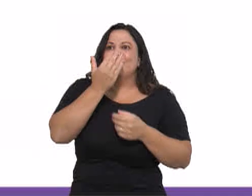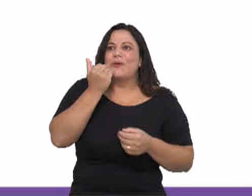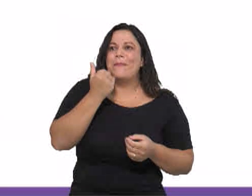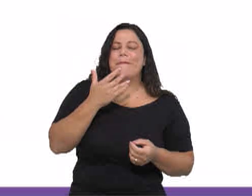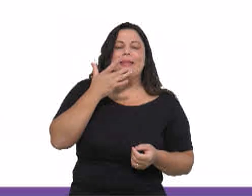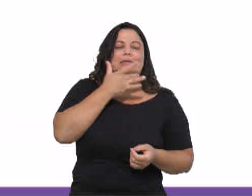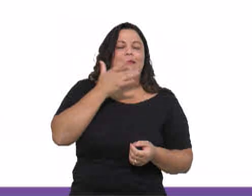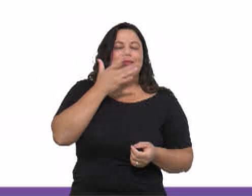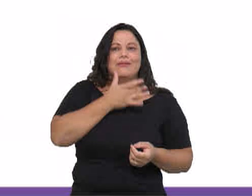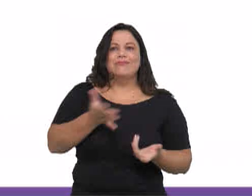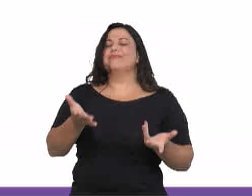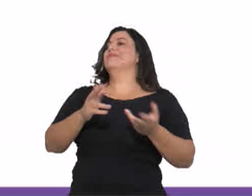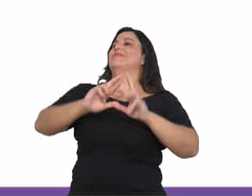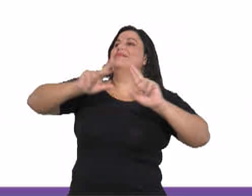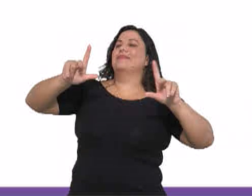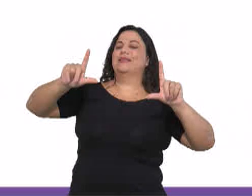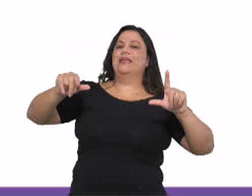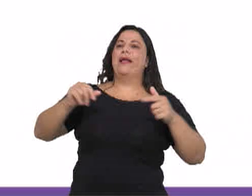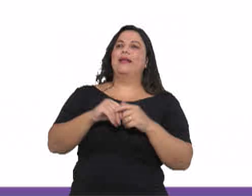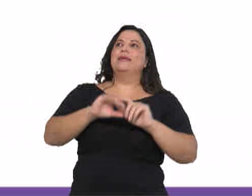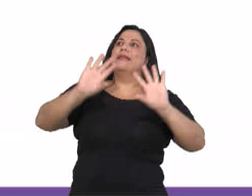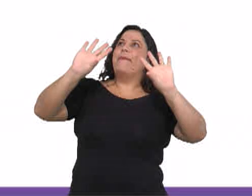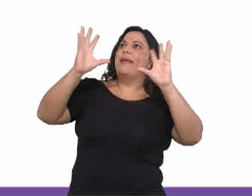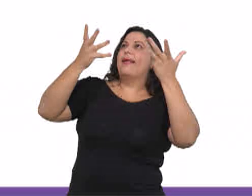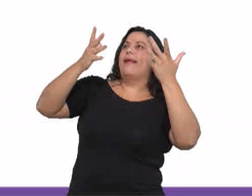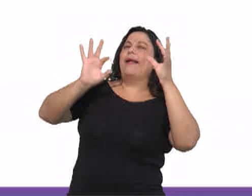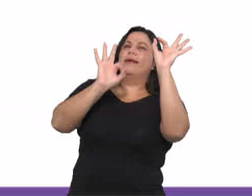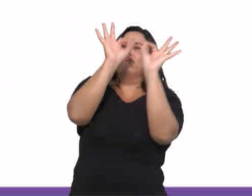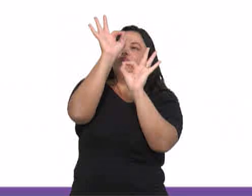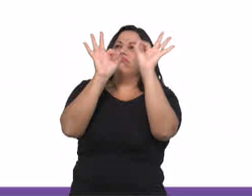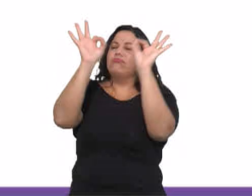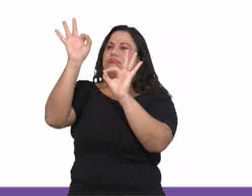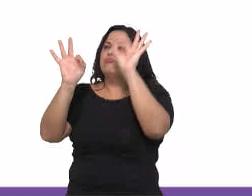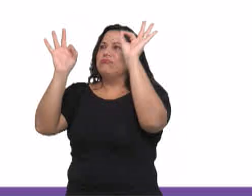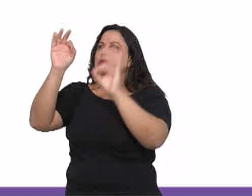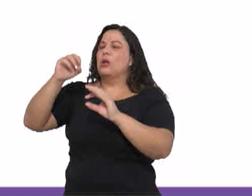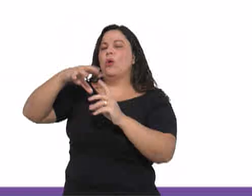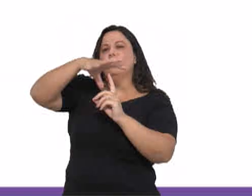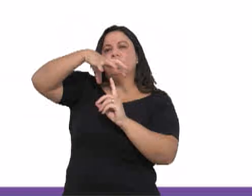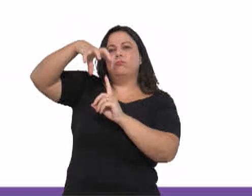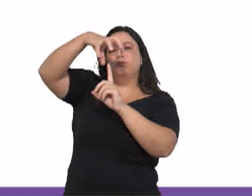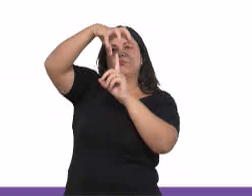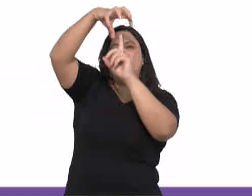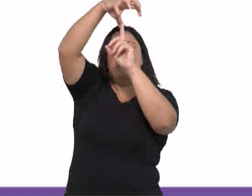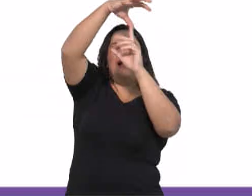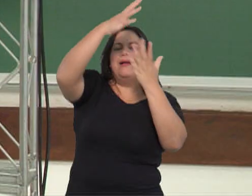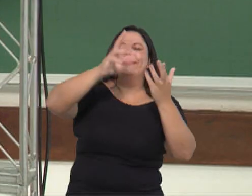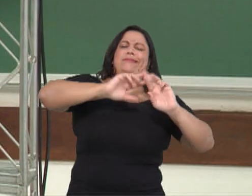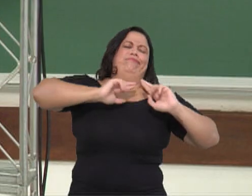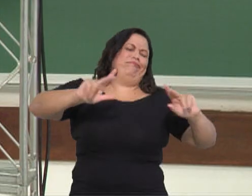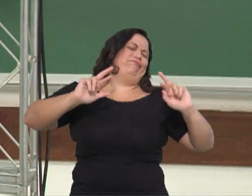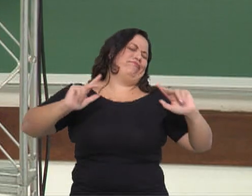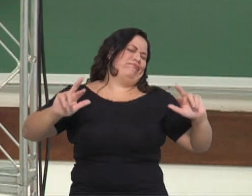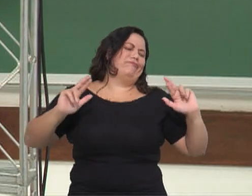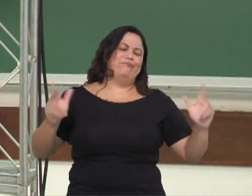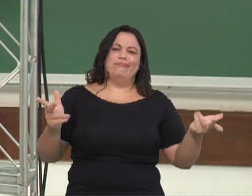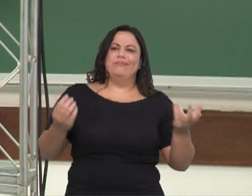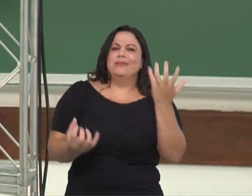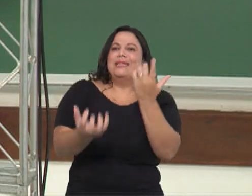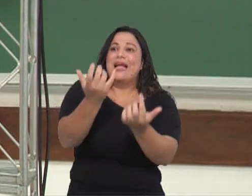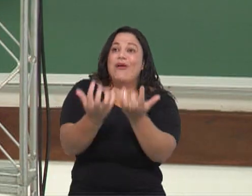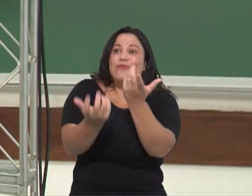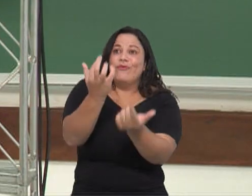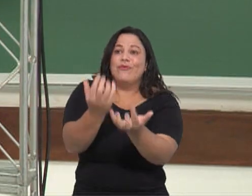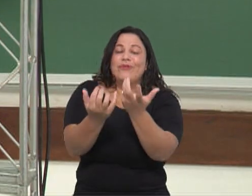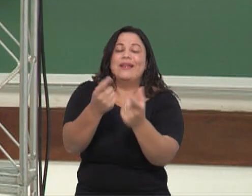enfeites, a decoração, as bandeirinhas, os balões, a fogueira que não pode faltar. Então a festa junina é uma festa